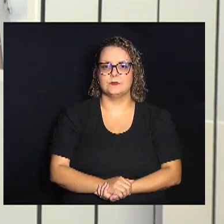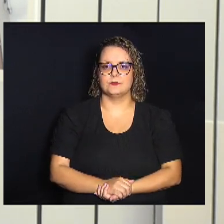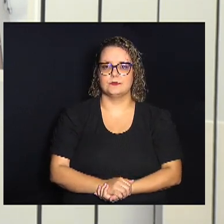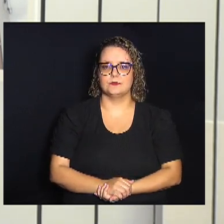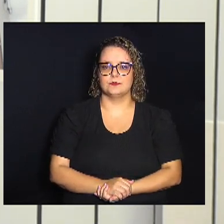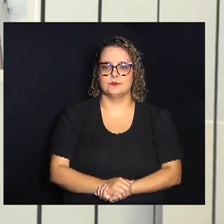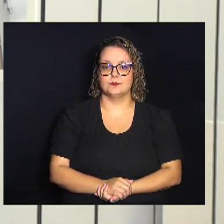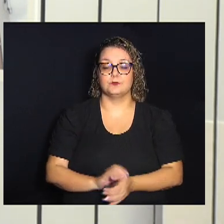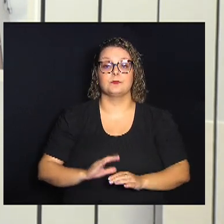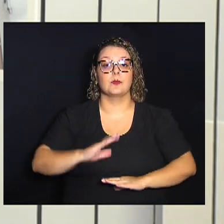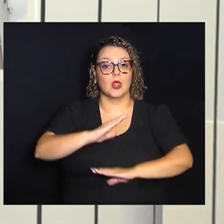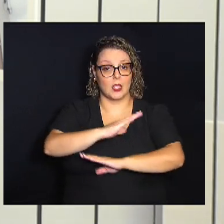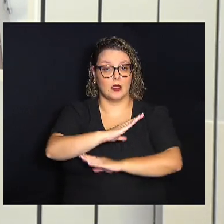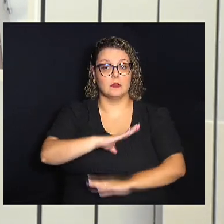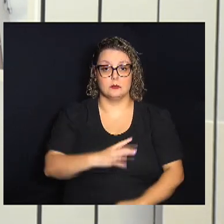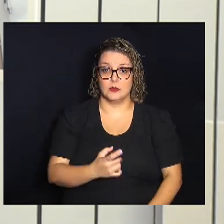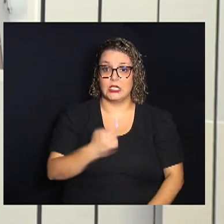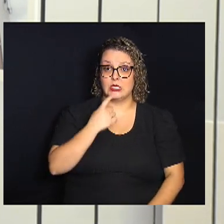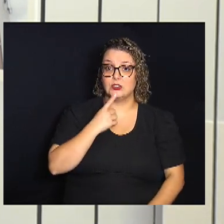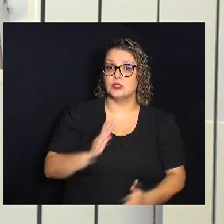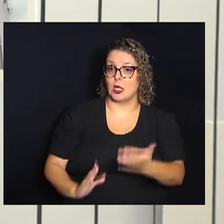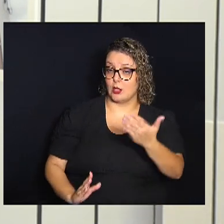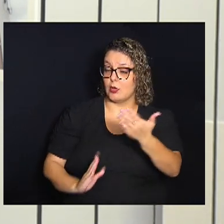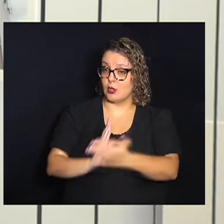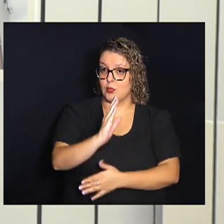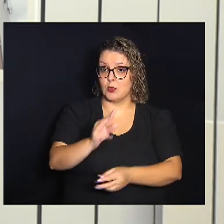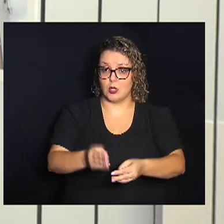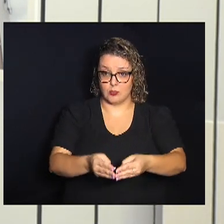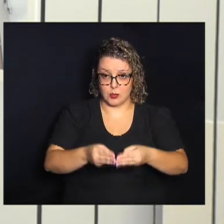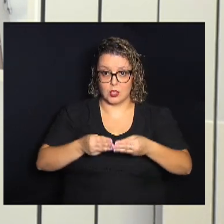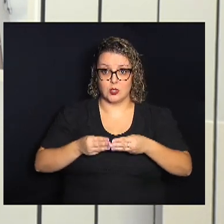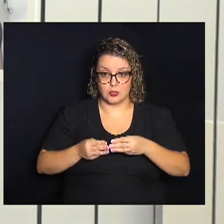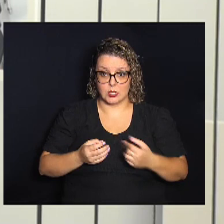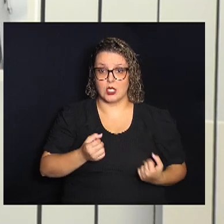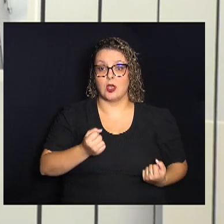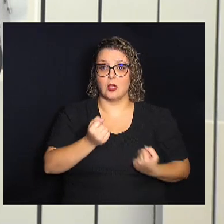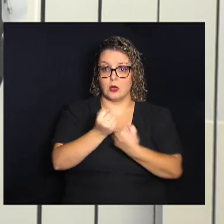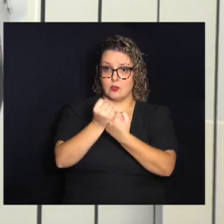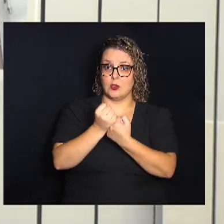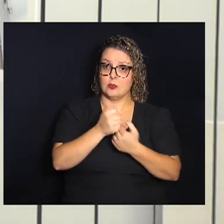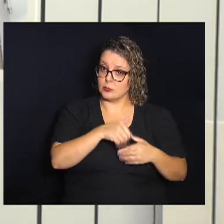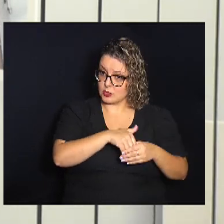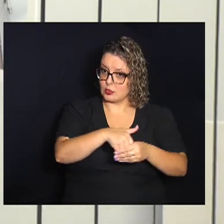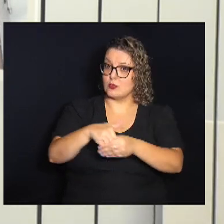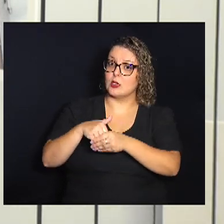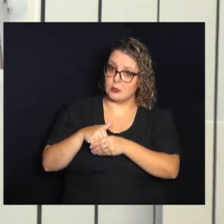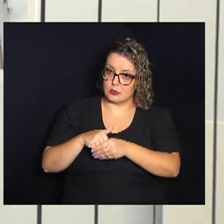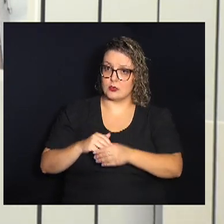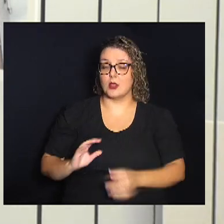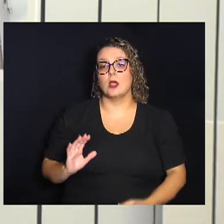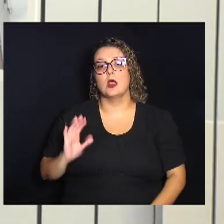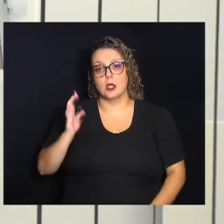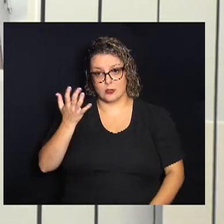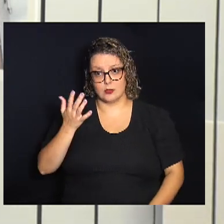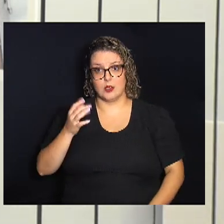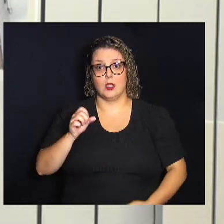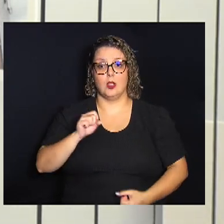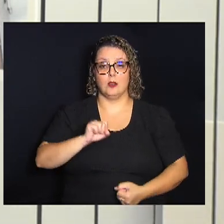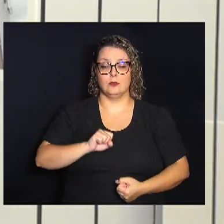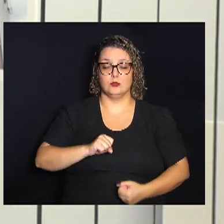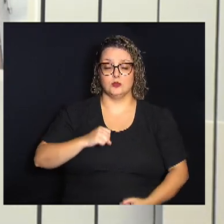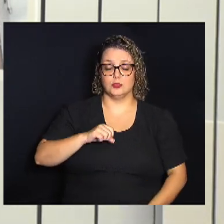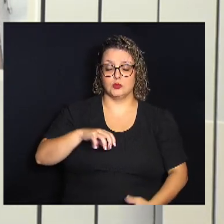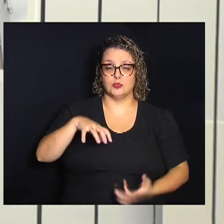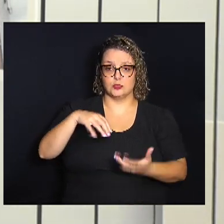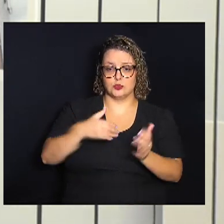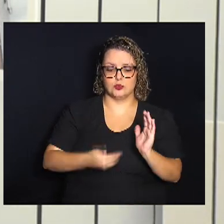A Câmara de Campinas aprovou a moção que apoia uma votação que acontece no Senado pelo fim